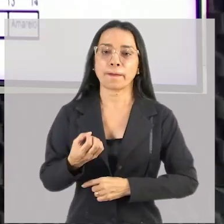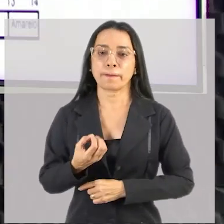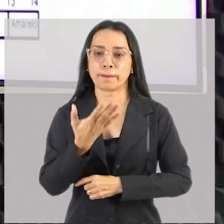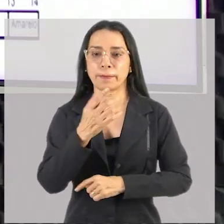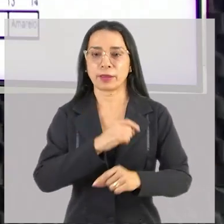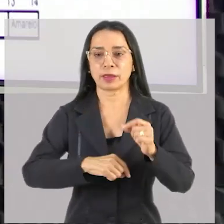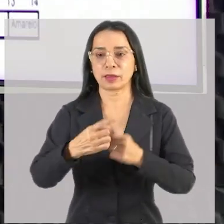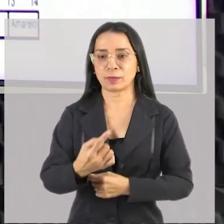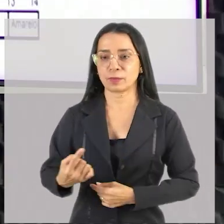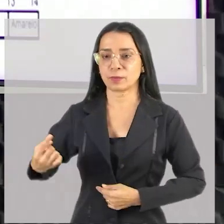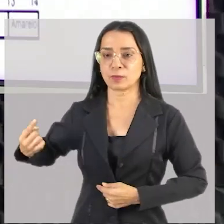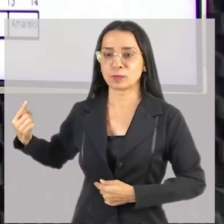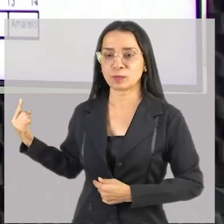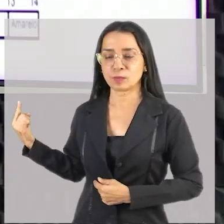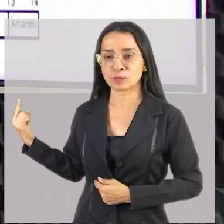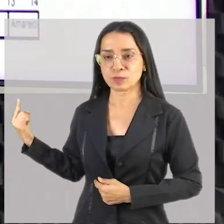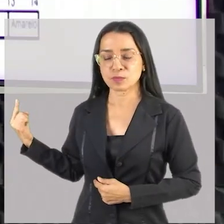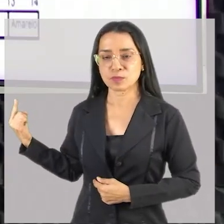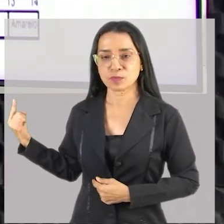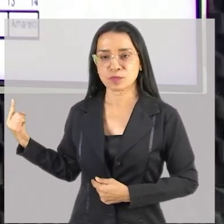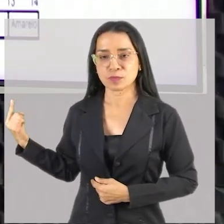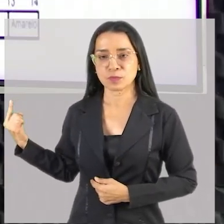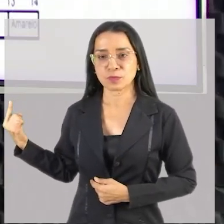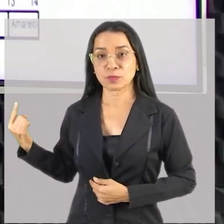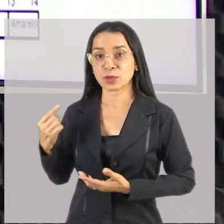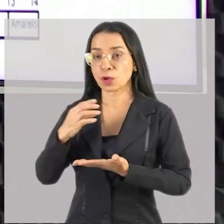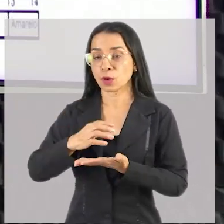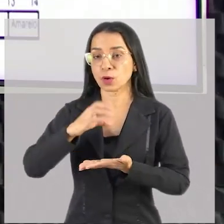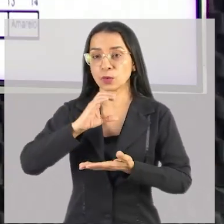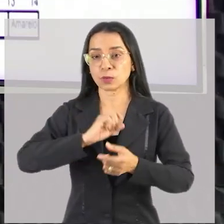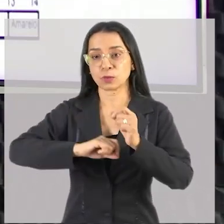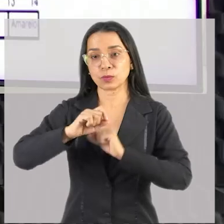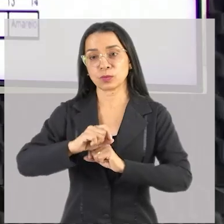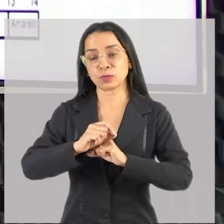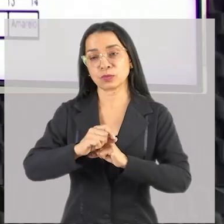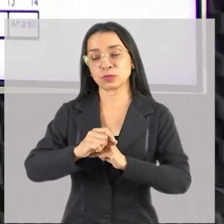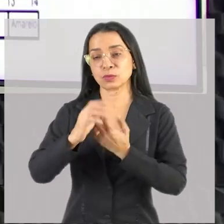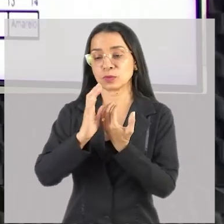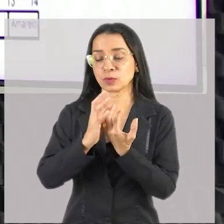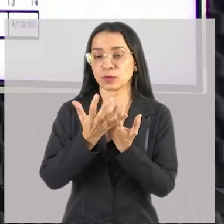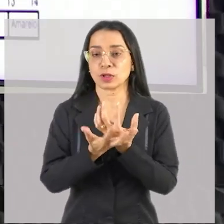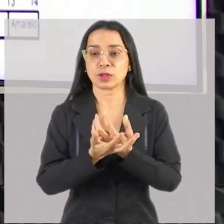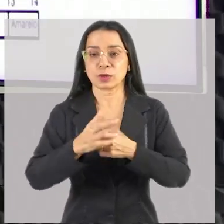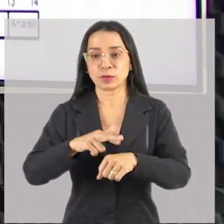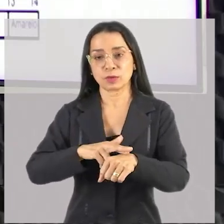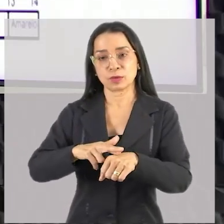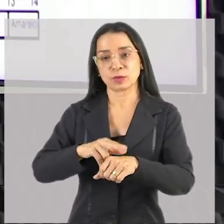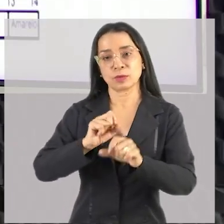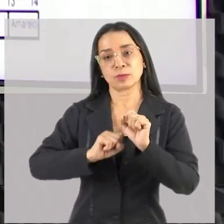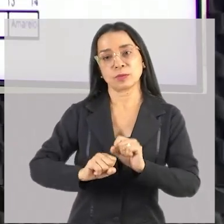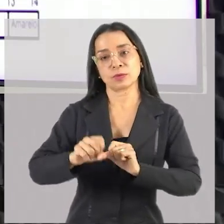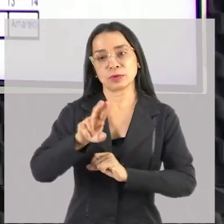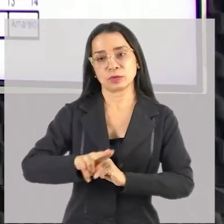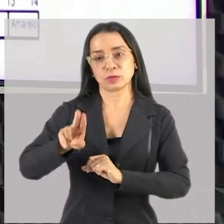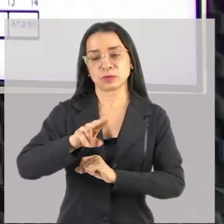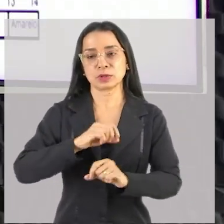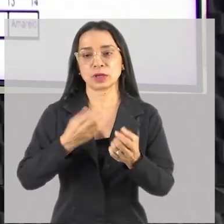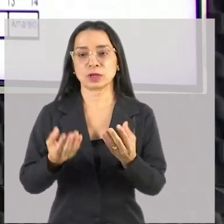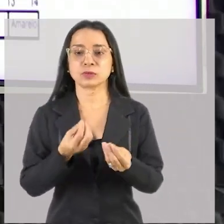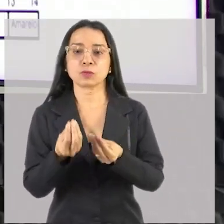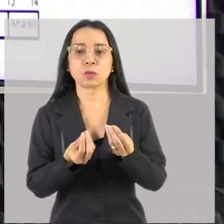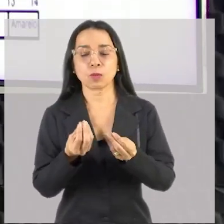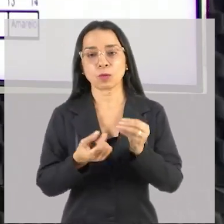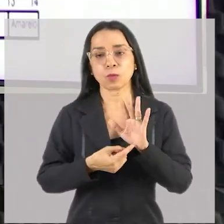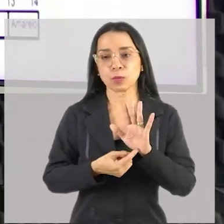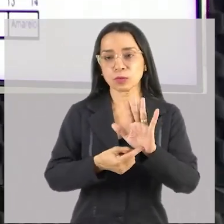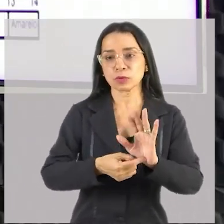O suco de repolho roxo pode ser utilizado como indicador ácido-base. Vou explicar uma coisa bem